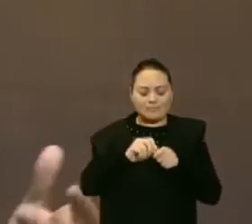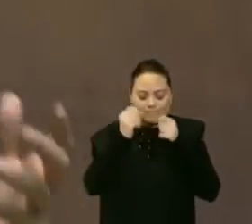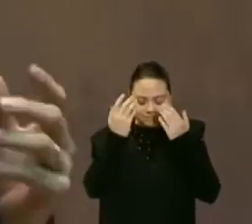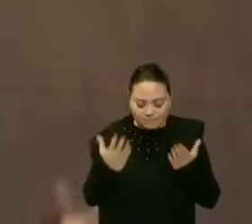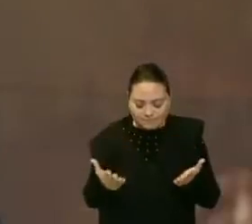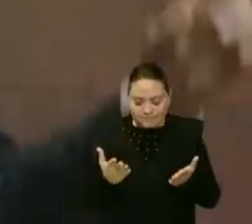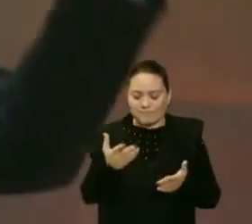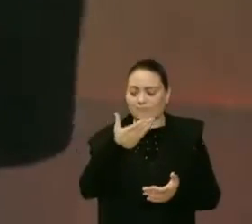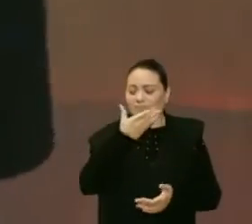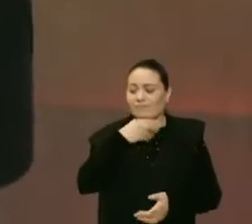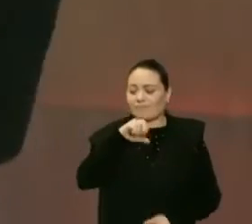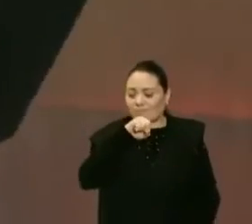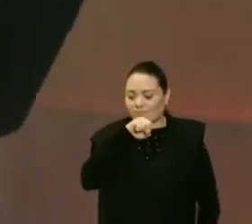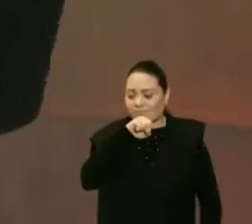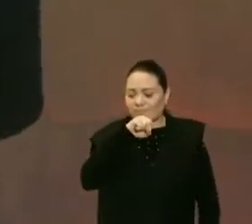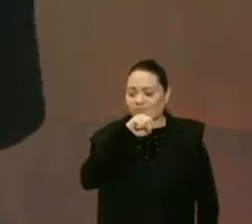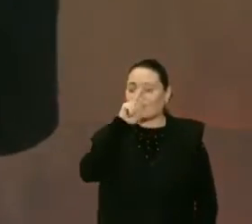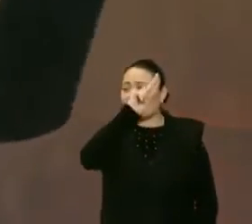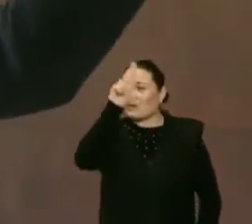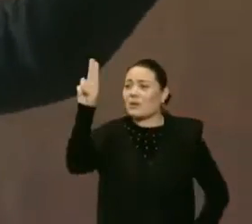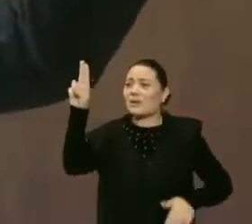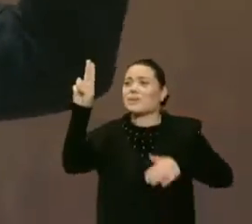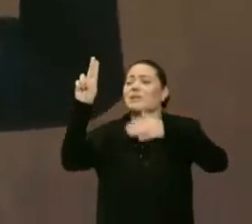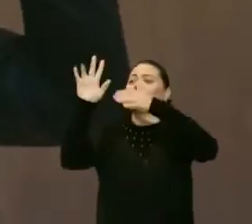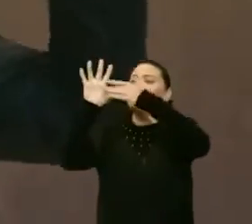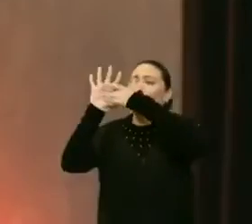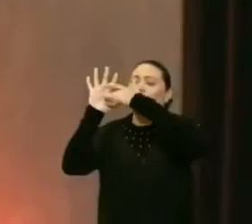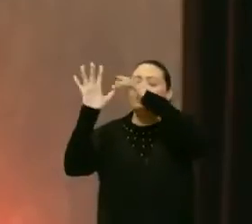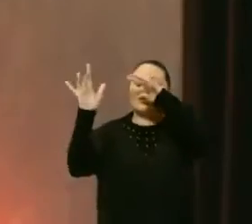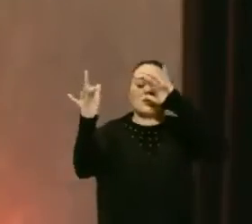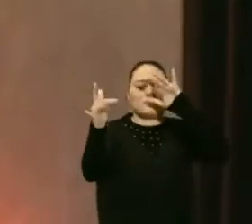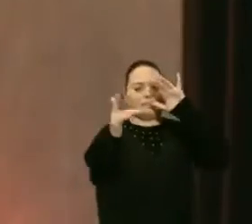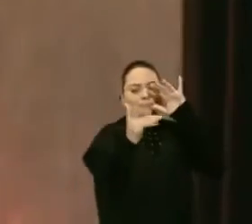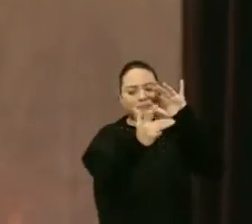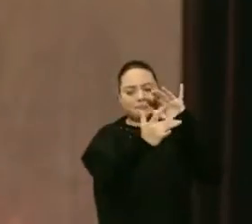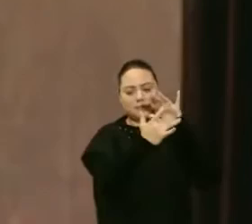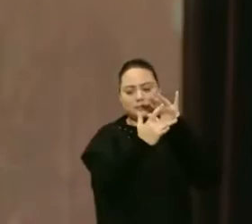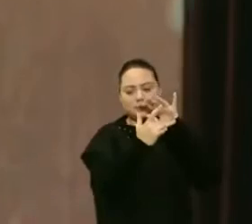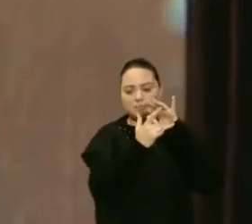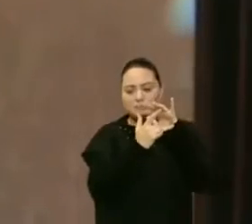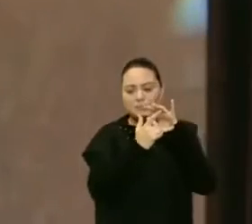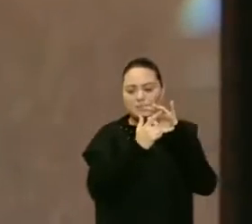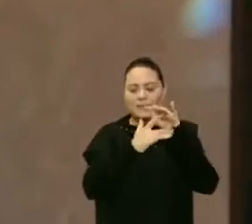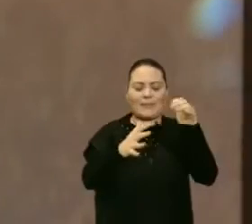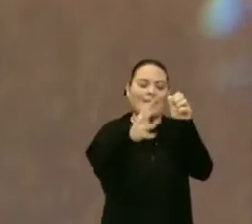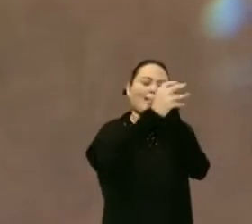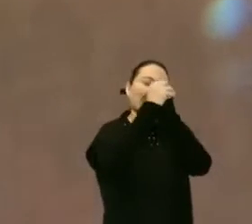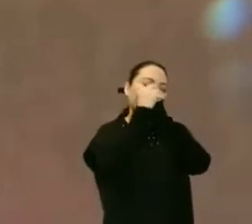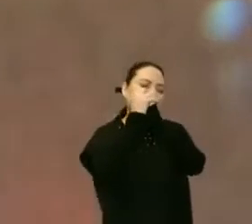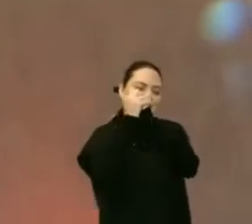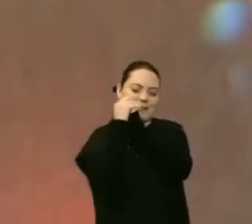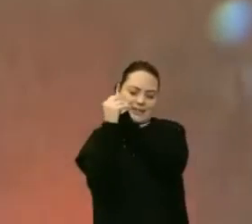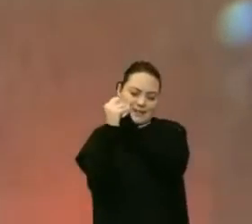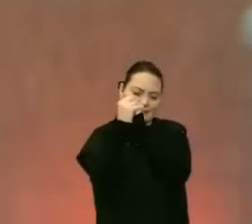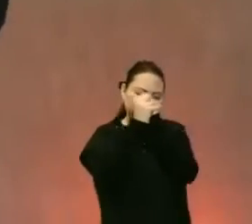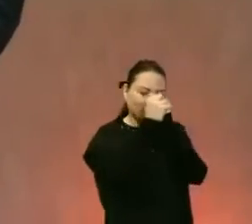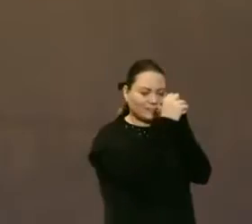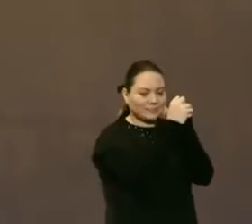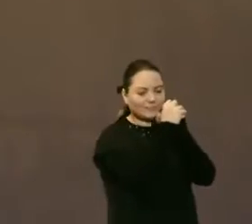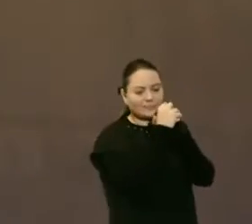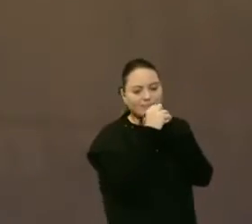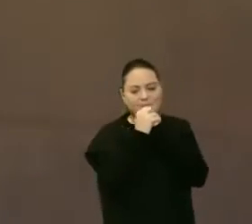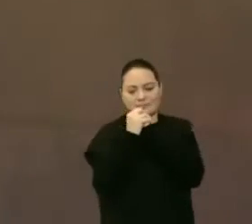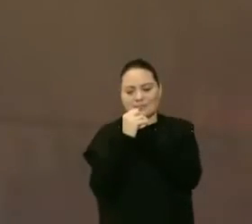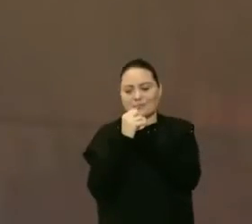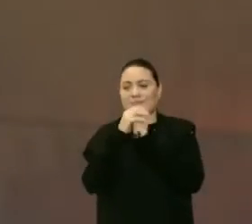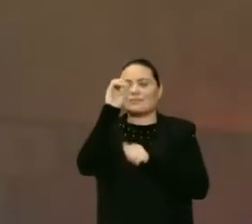minha oração, em nome de Jesus, amém, amém. Que